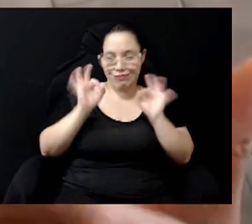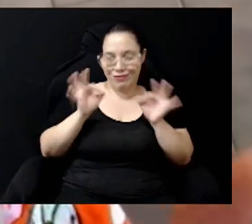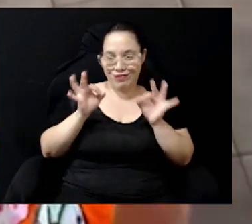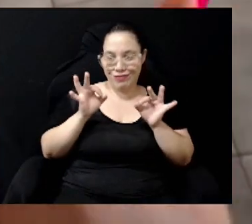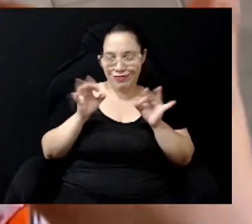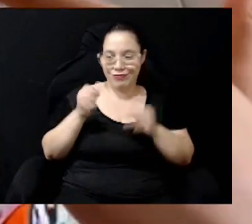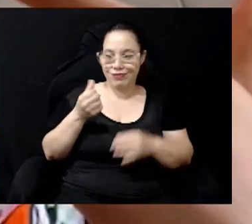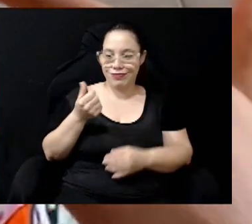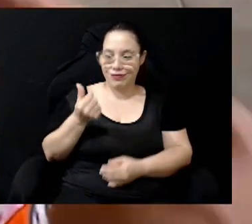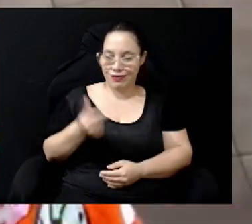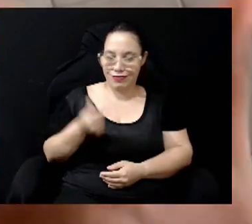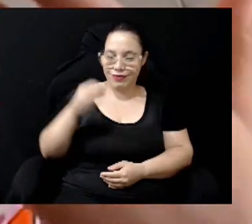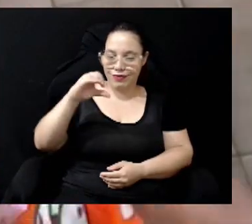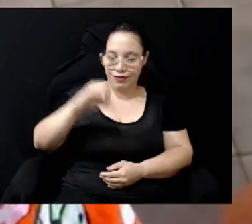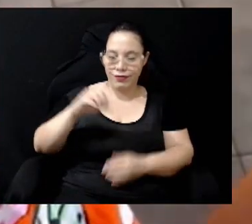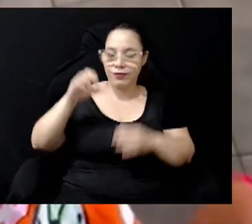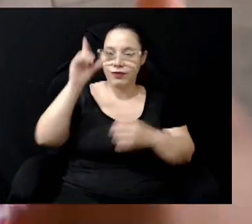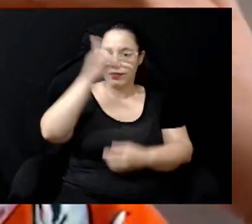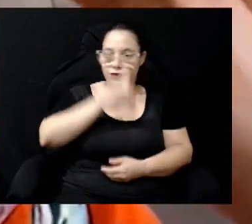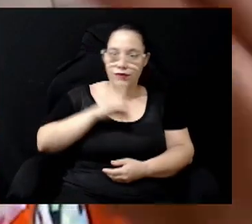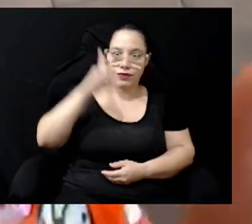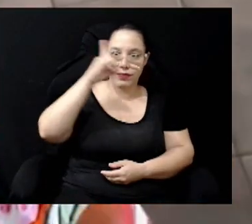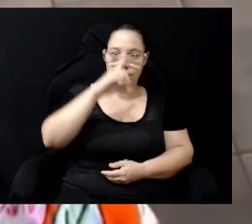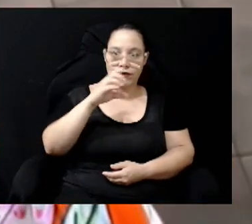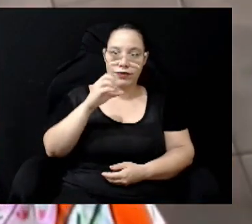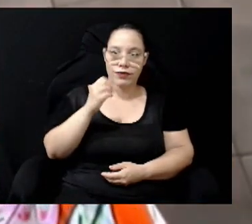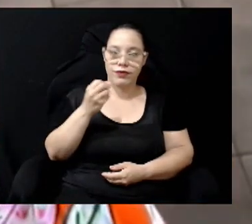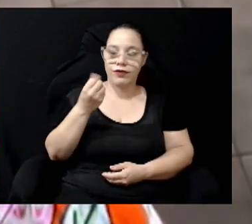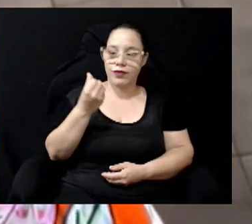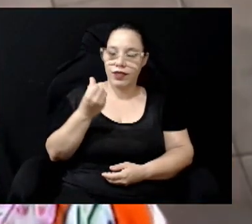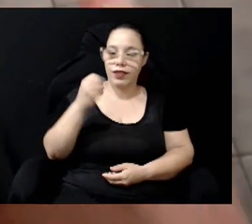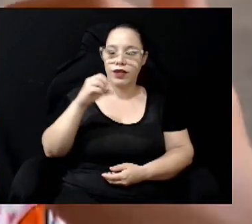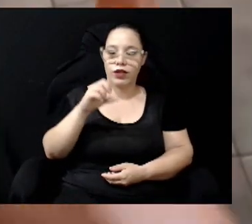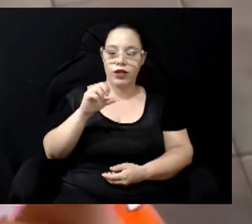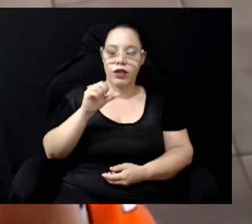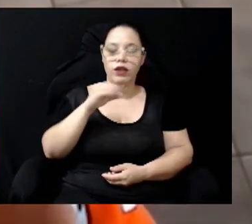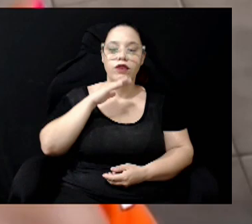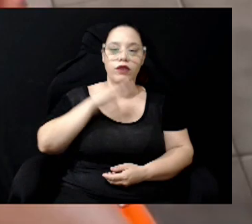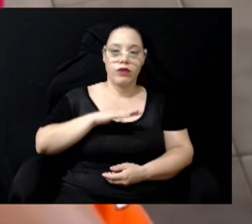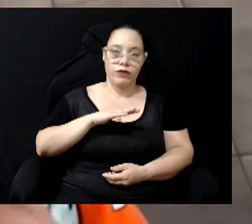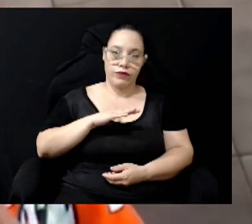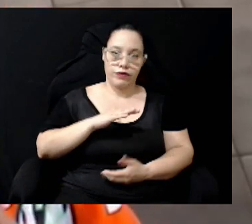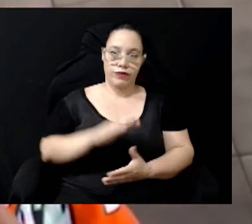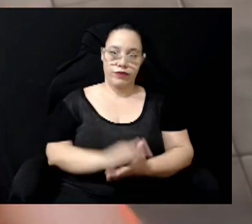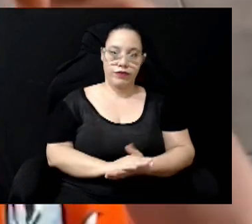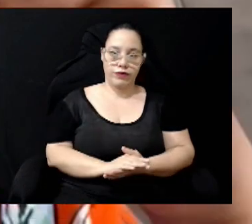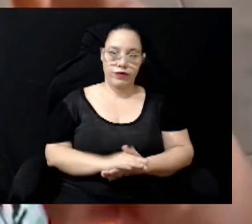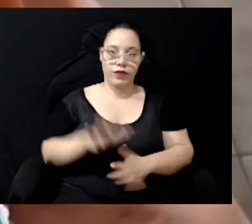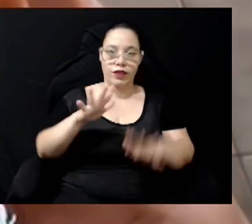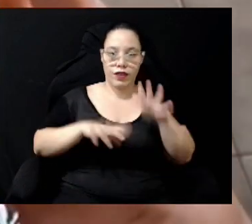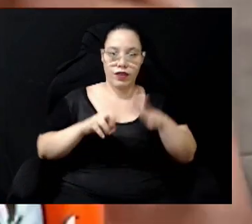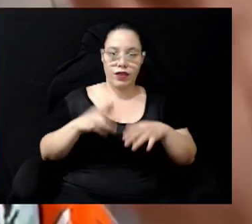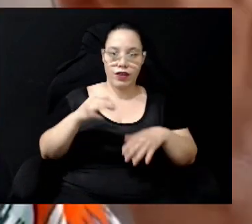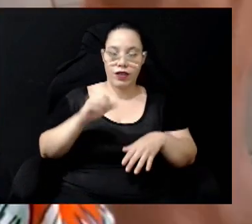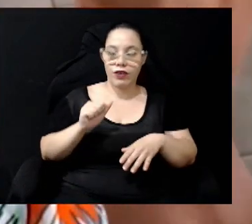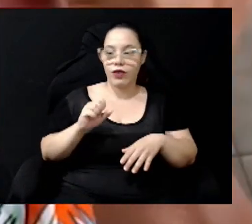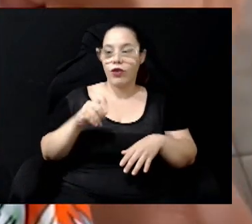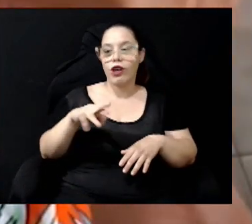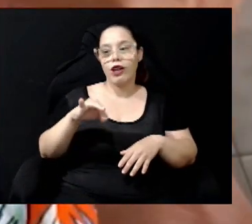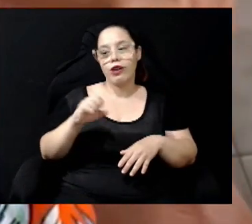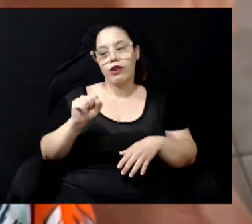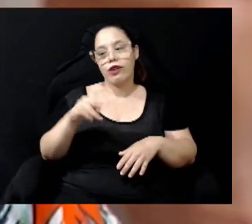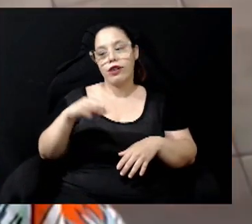no domingo, das 15 às 18, Movimento Rosalina na feira do SESC. Esperamos